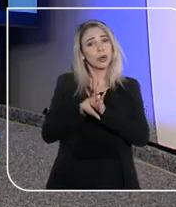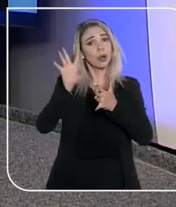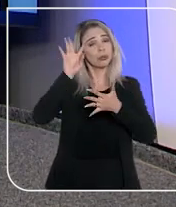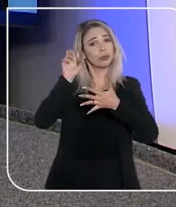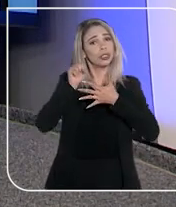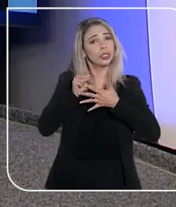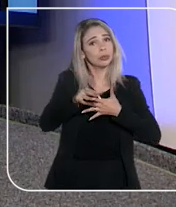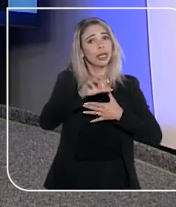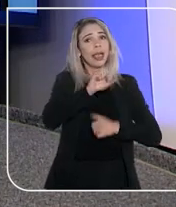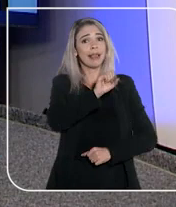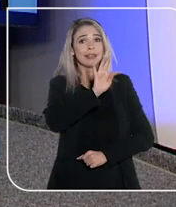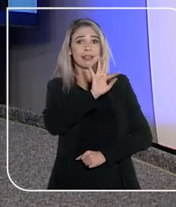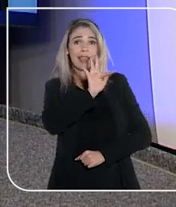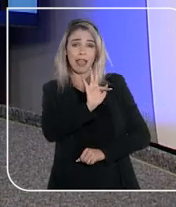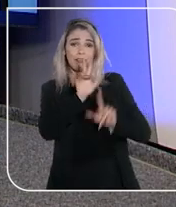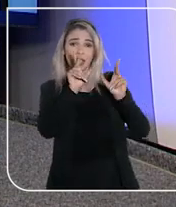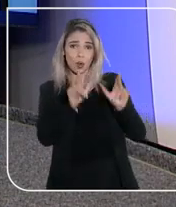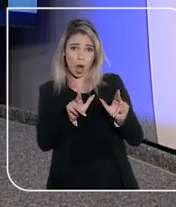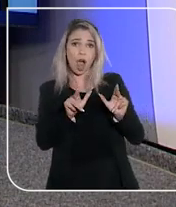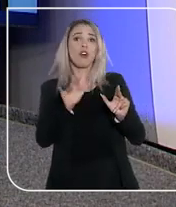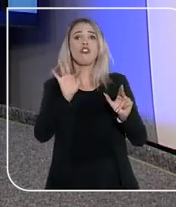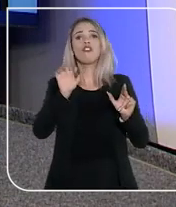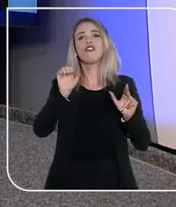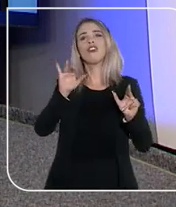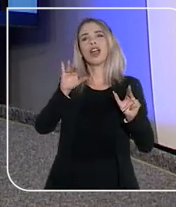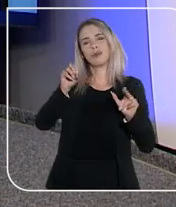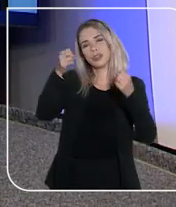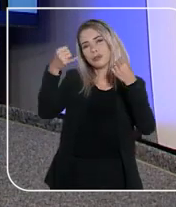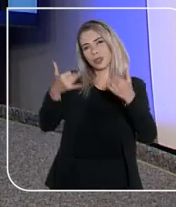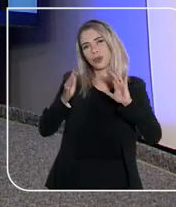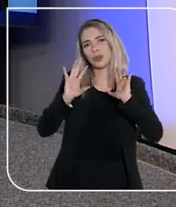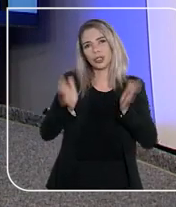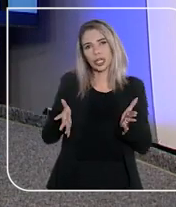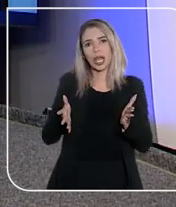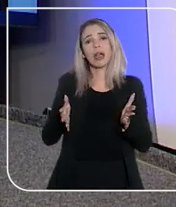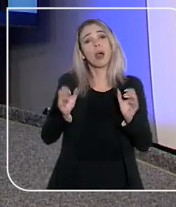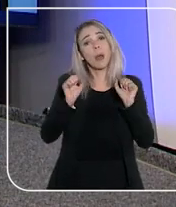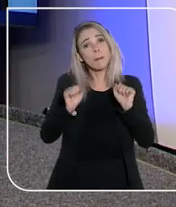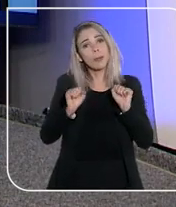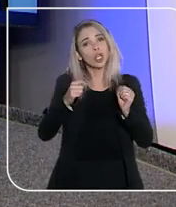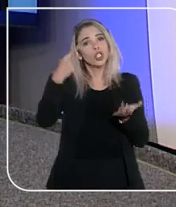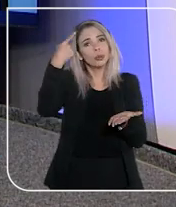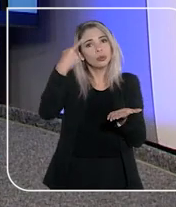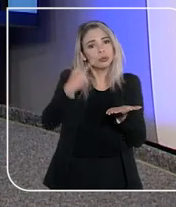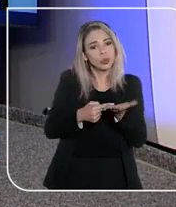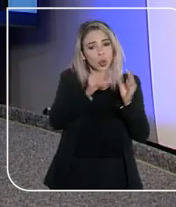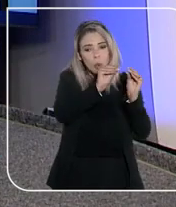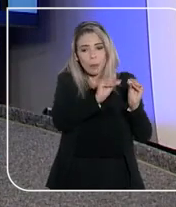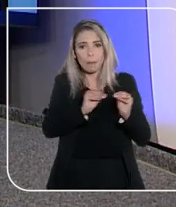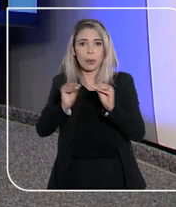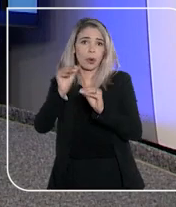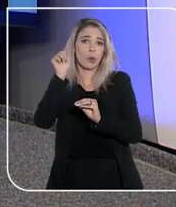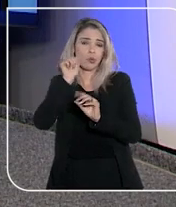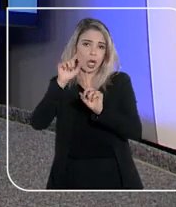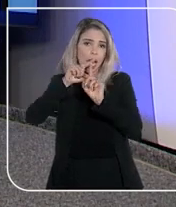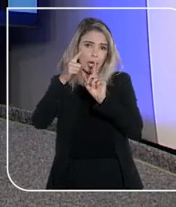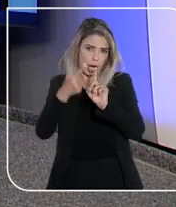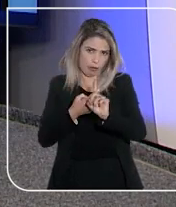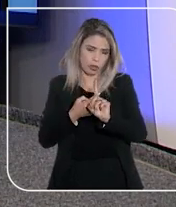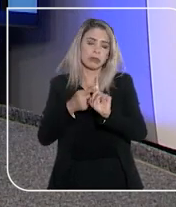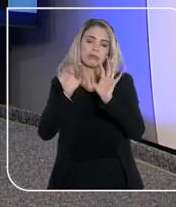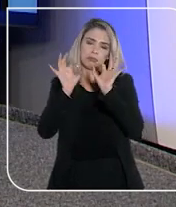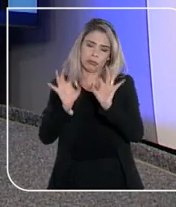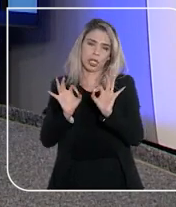Federal, fala, então, assim como o doutor Fábio bem ressaltou, que é possível, sim, essa remarcação na condição de uma gestante, do teste de aptidão